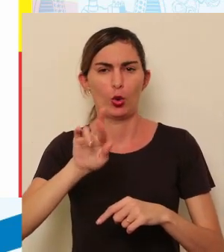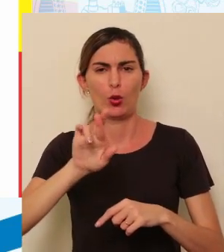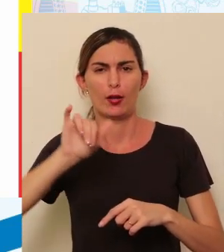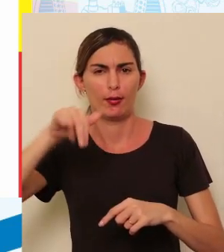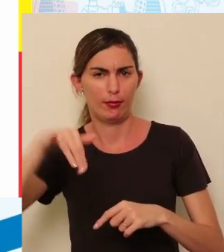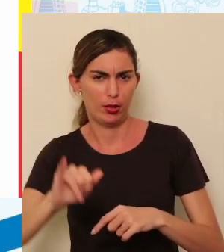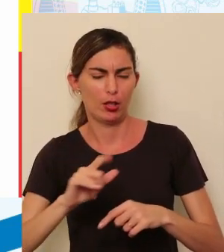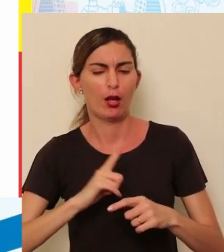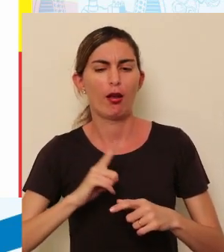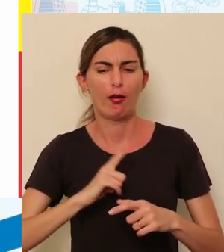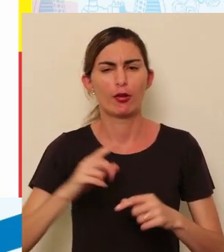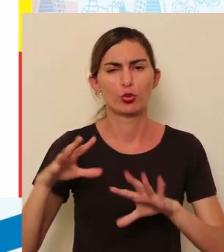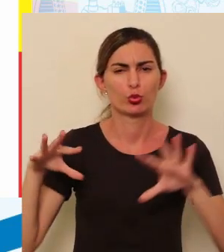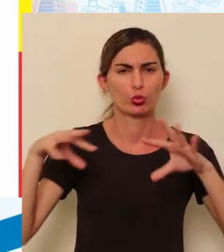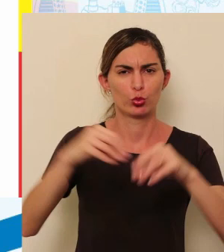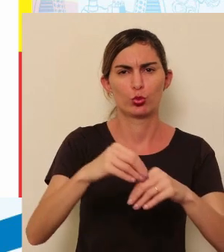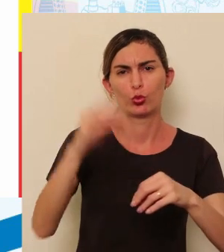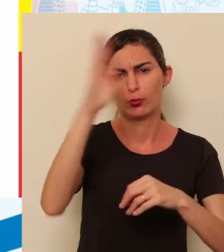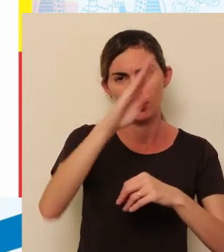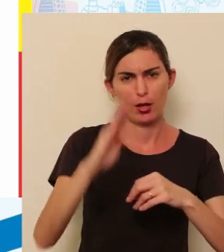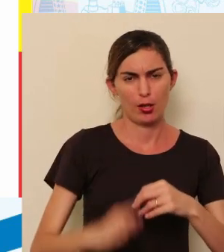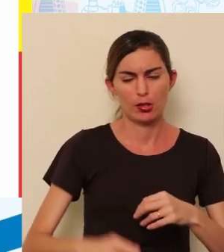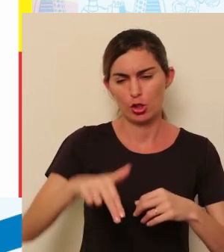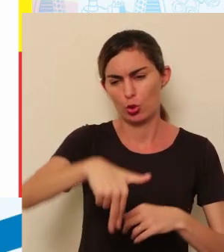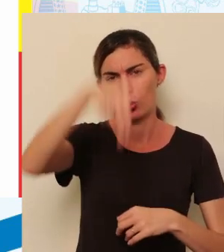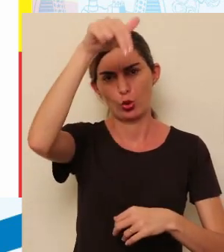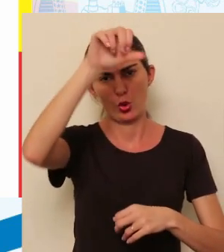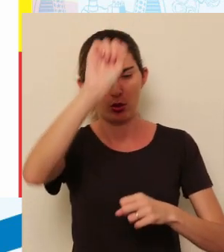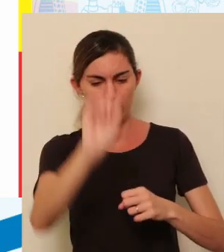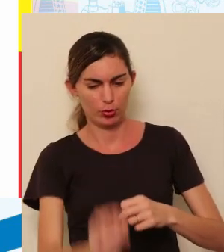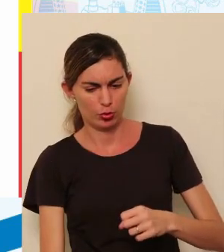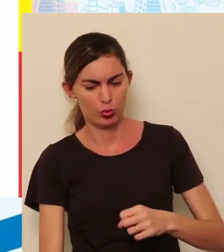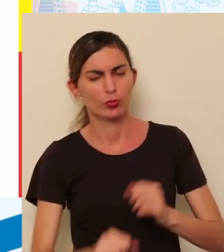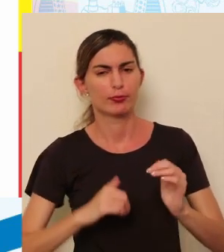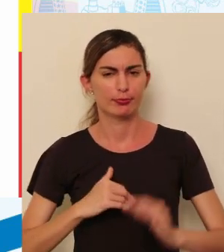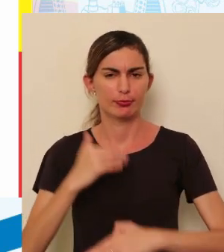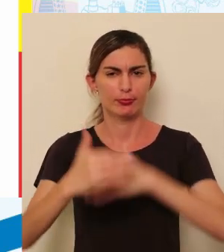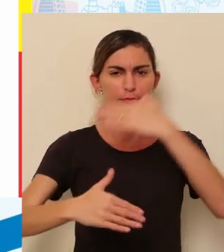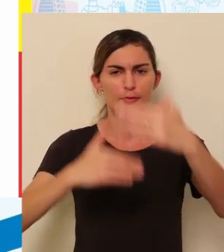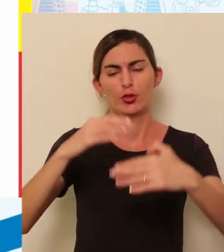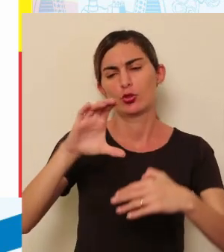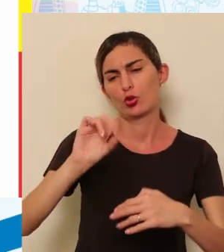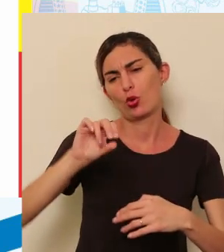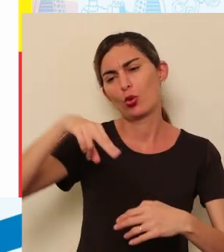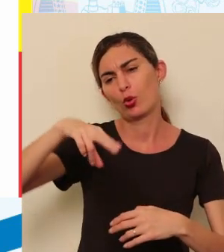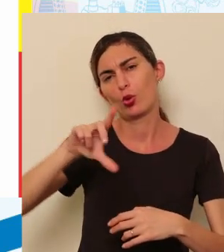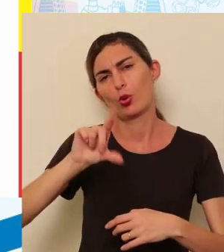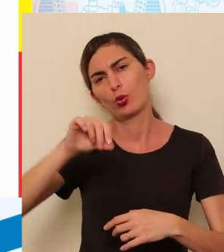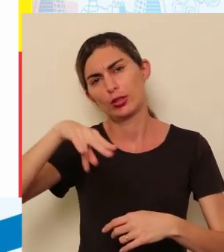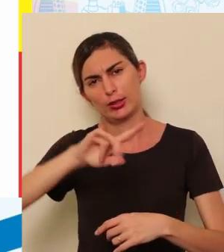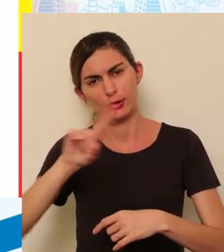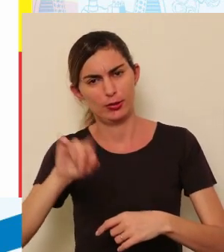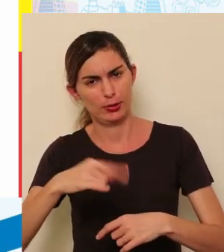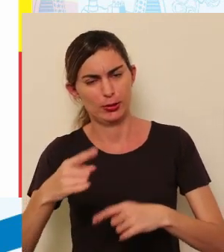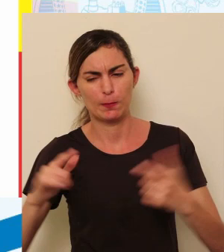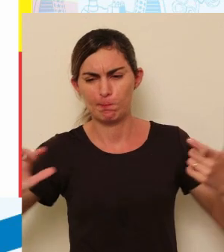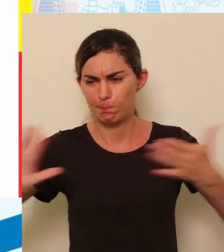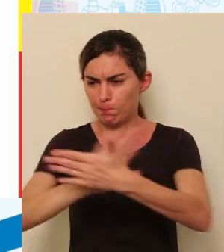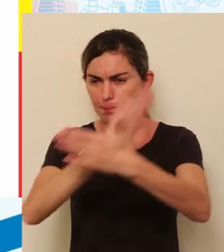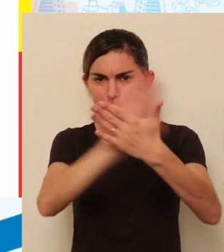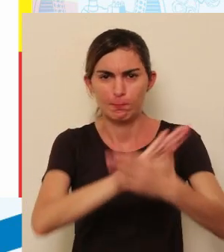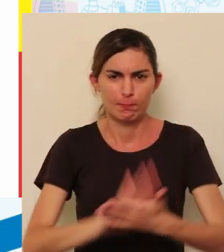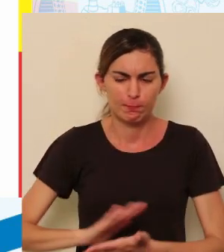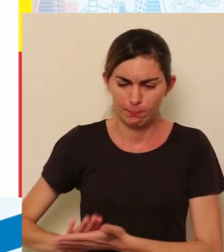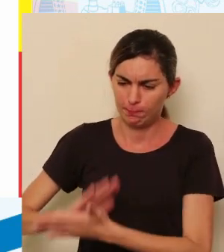Tupi-Guarani, ocupavam toda a costa brasileira, de norte a sul. Com o processo de colonização, houve um